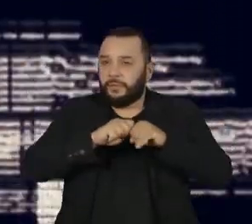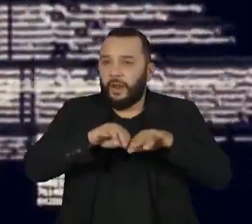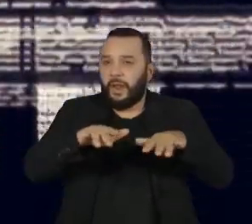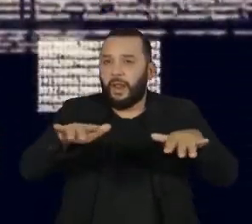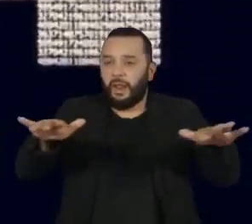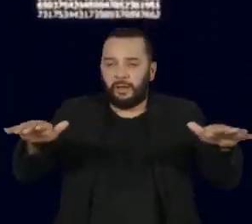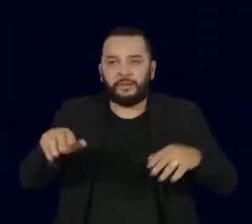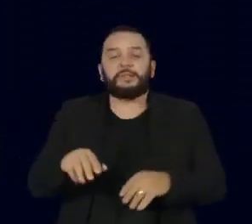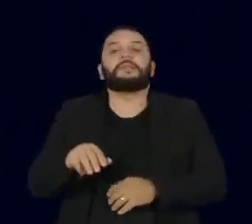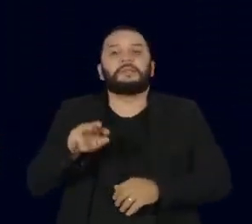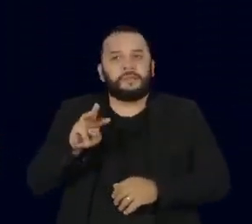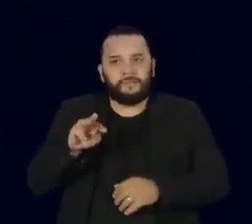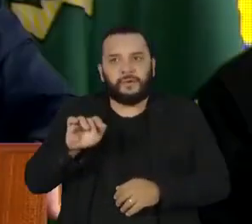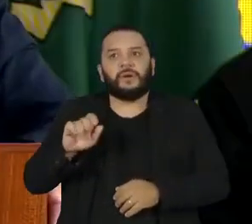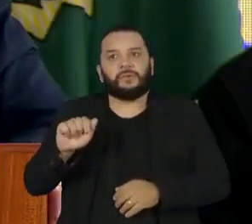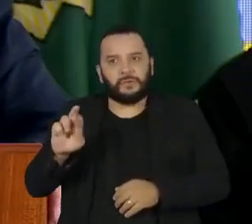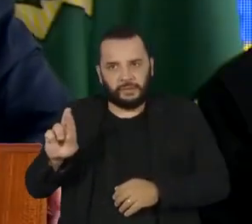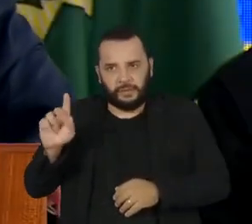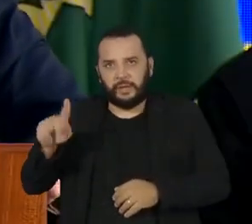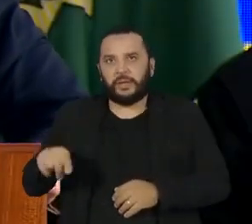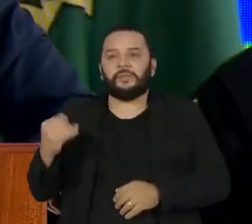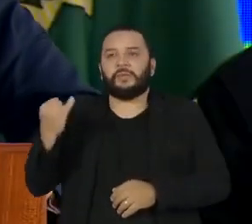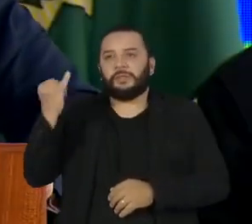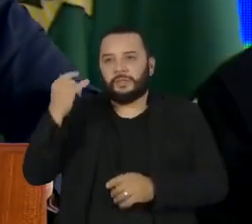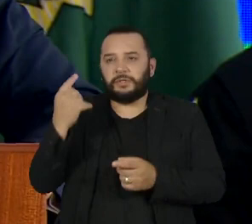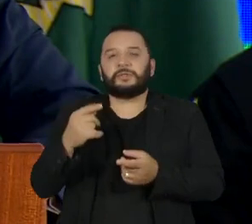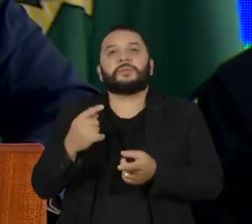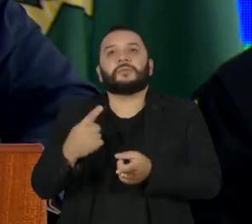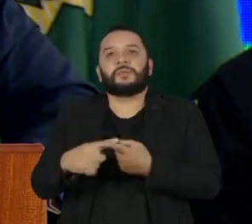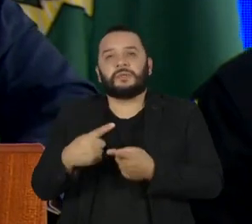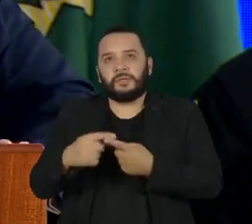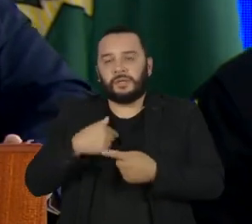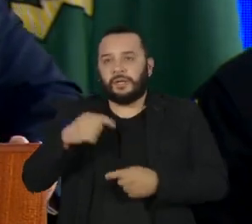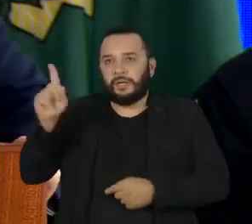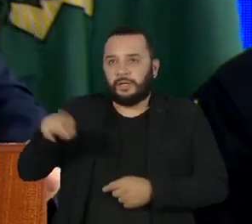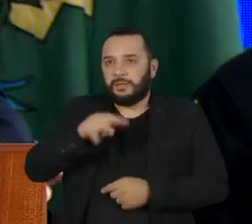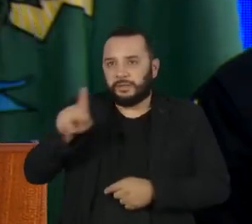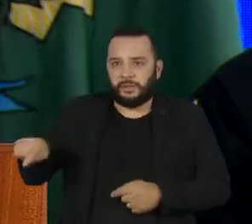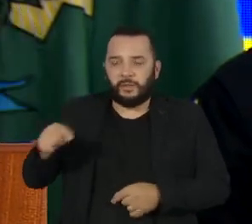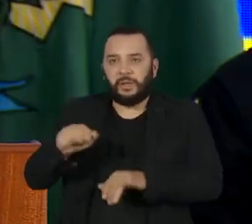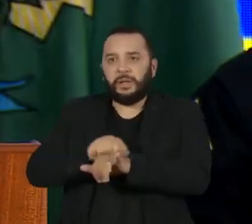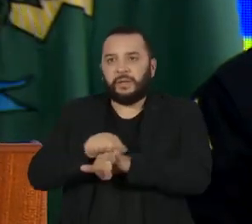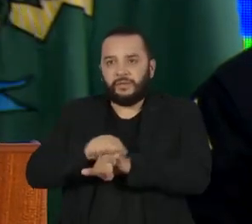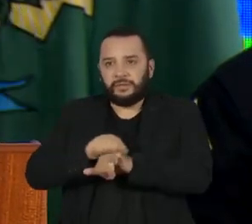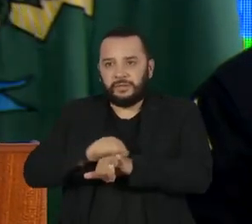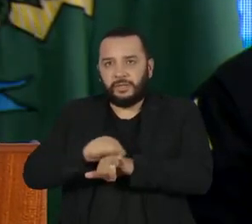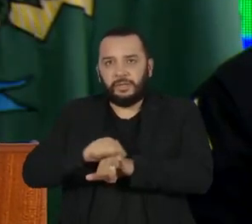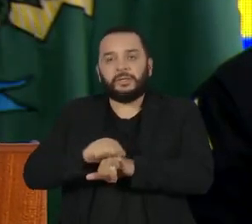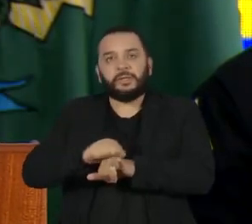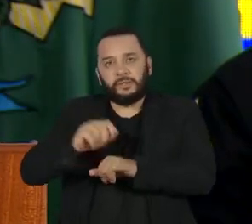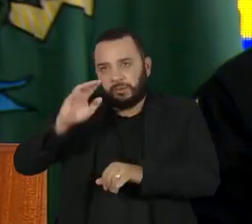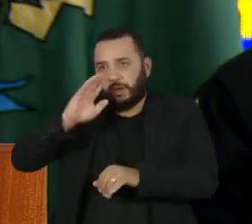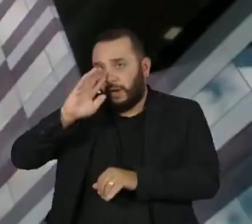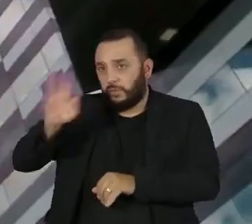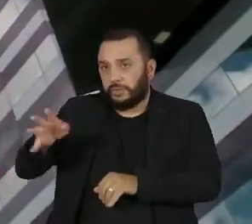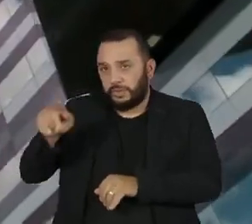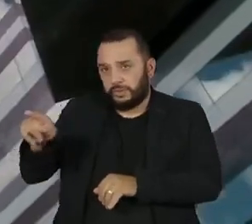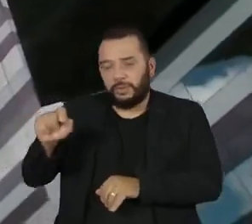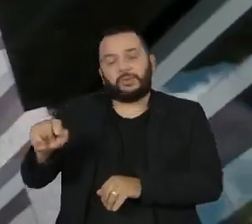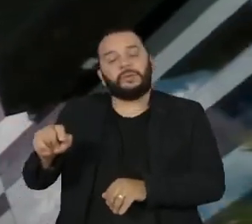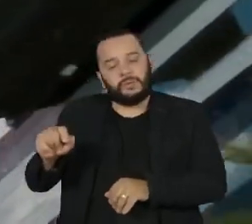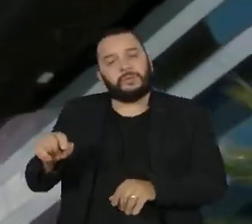delgate teve papel importante na anulação de condenações da lava jato entre elas a do presidente Lula